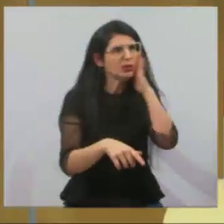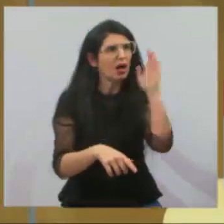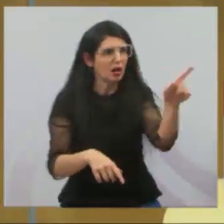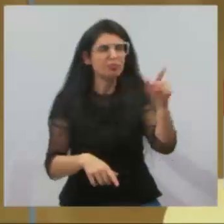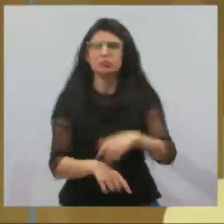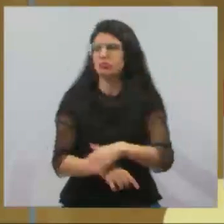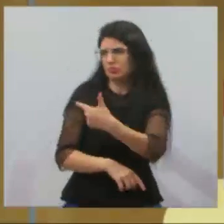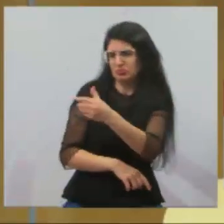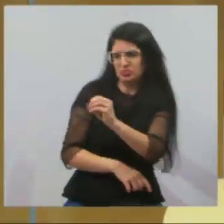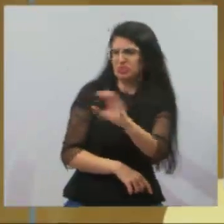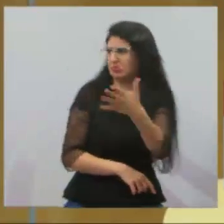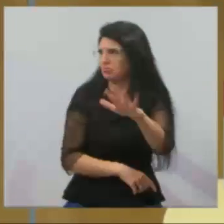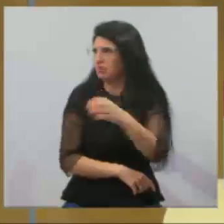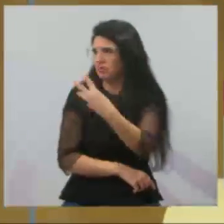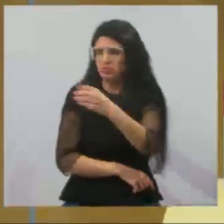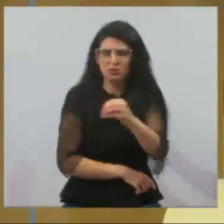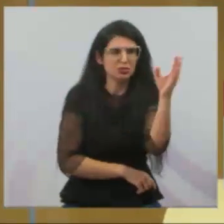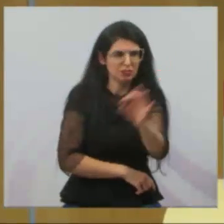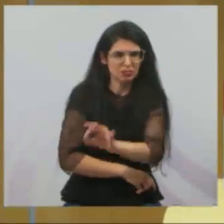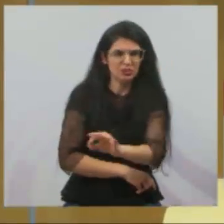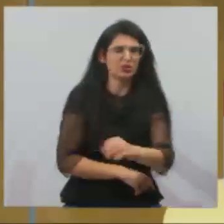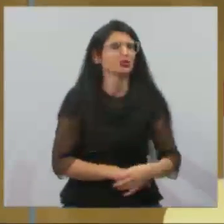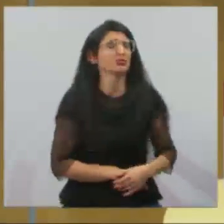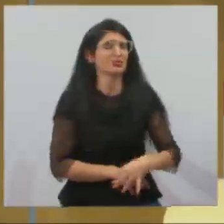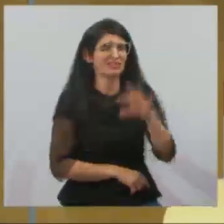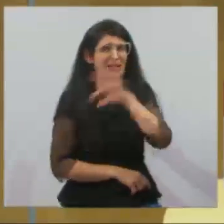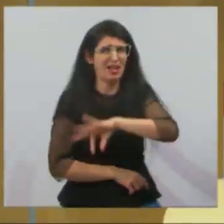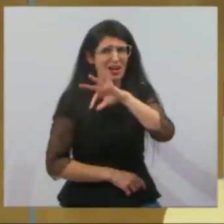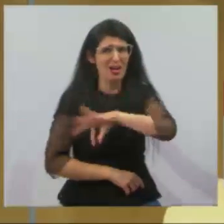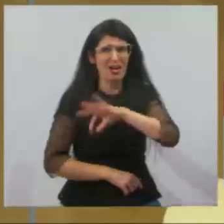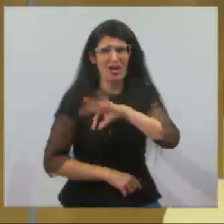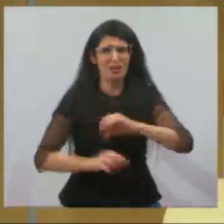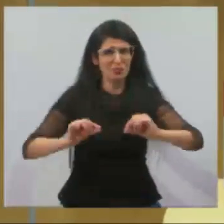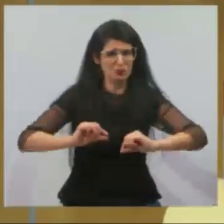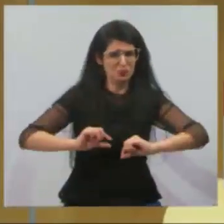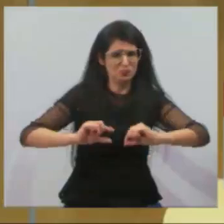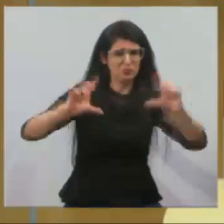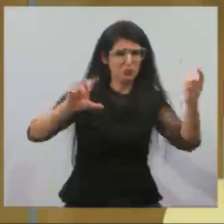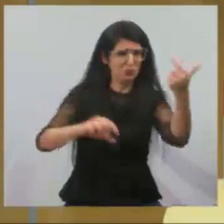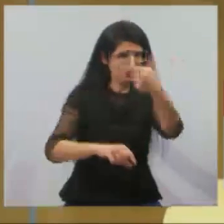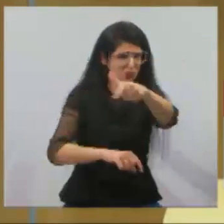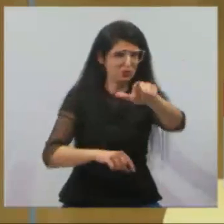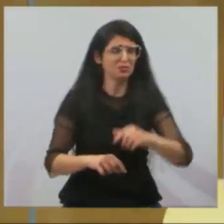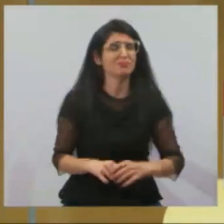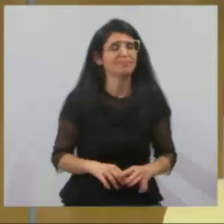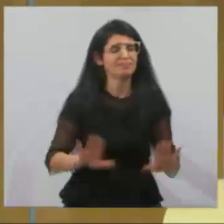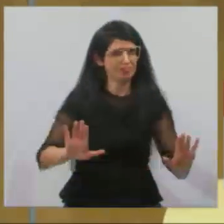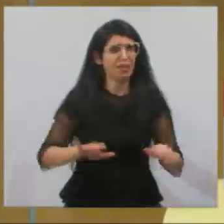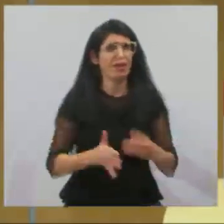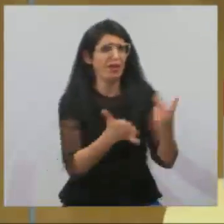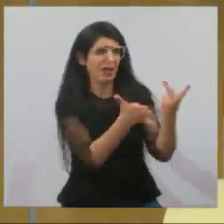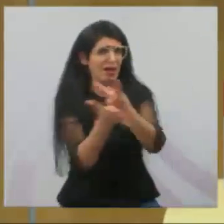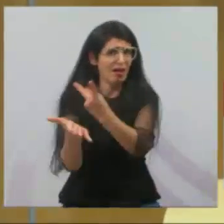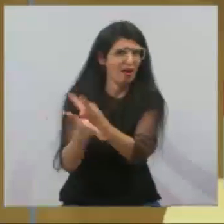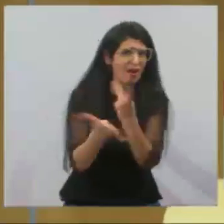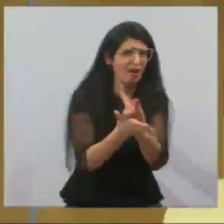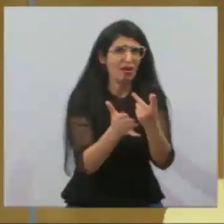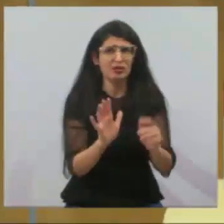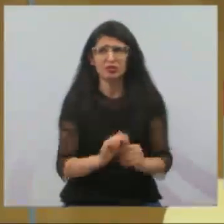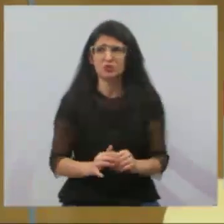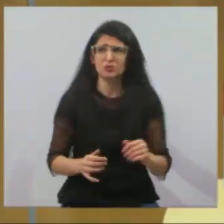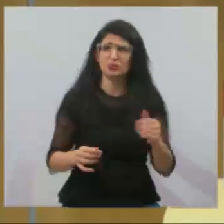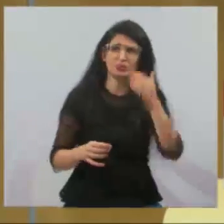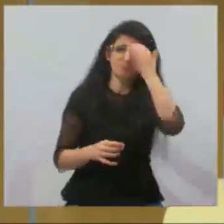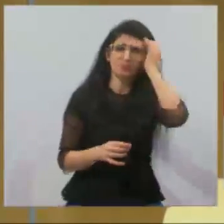20%, 30% de aumento no seu salário, que foi as mudanças de referência. Houve algumas falhas, ficou algumas referências